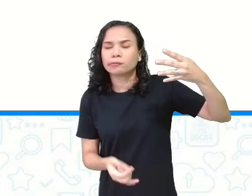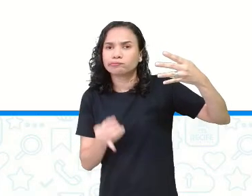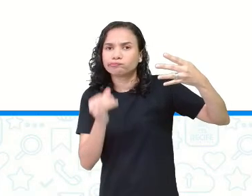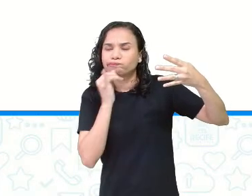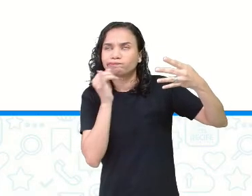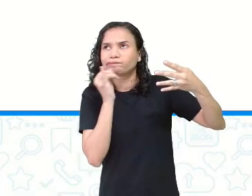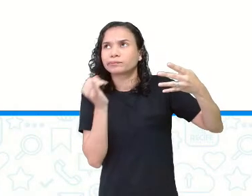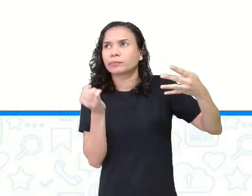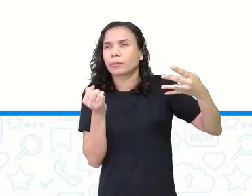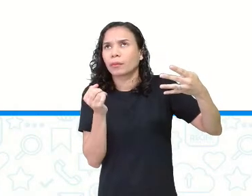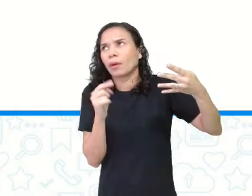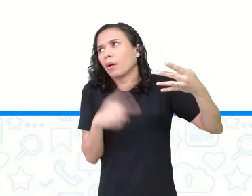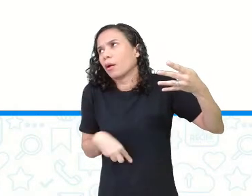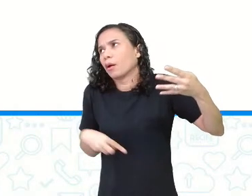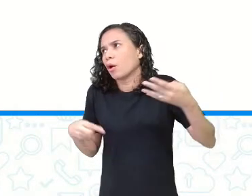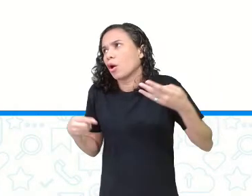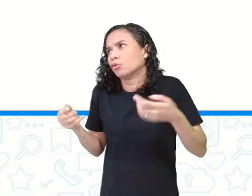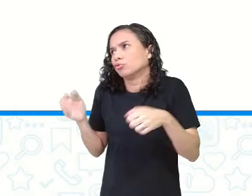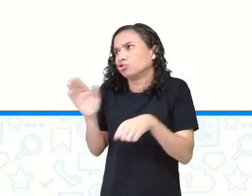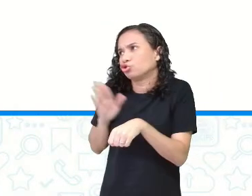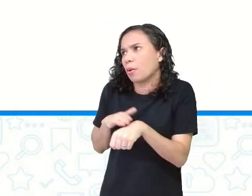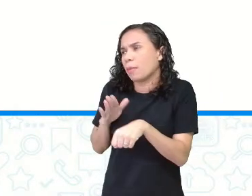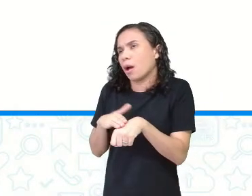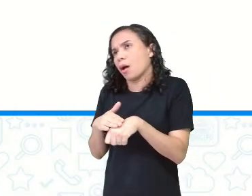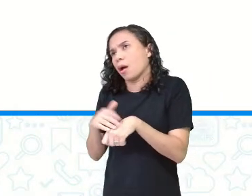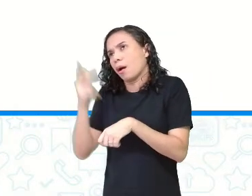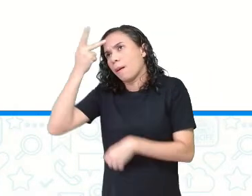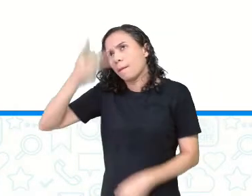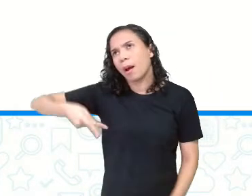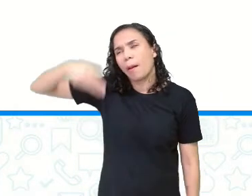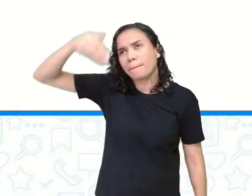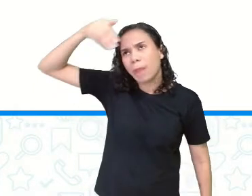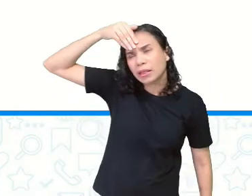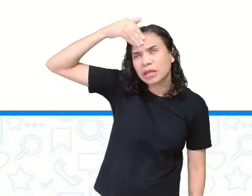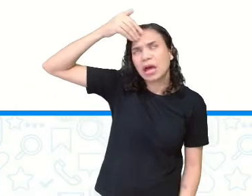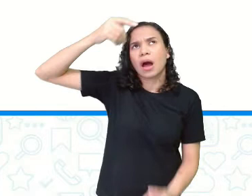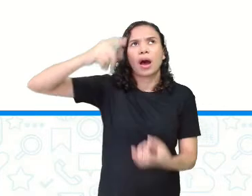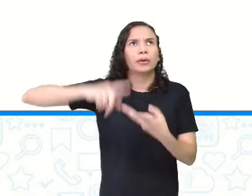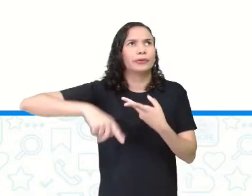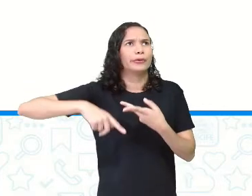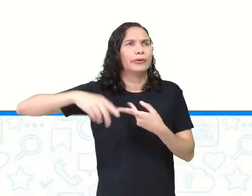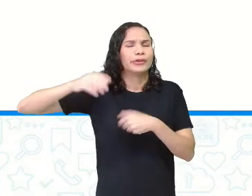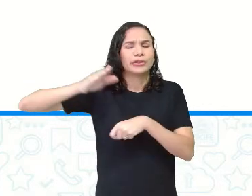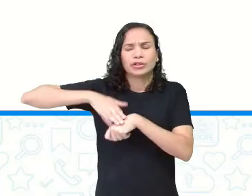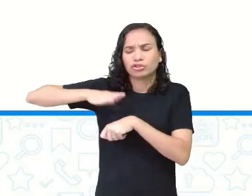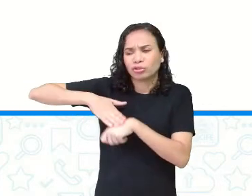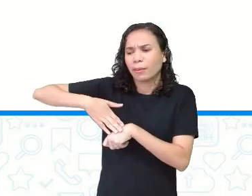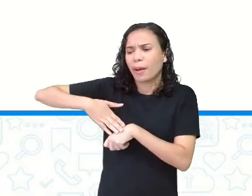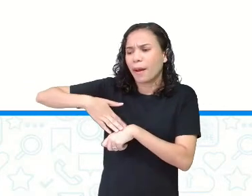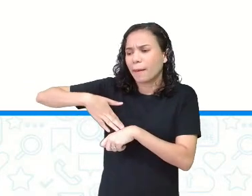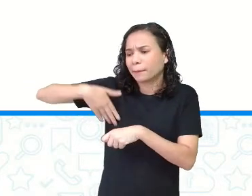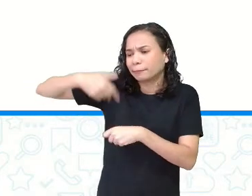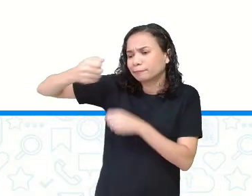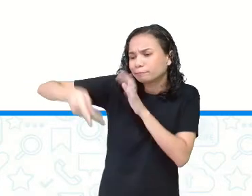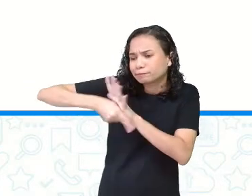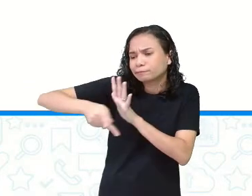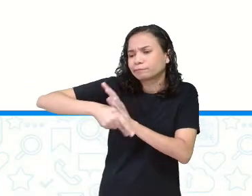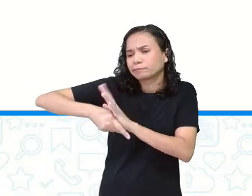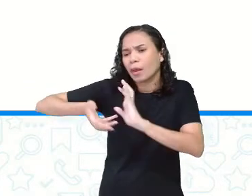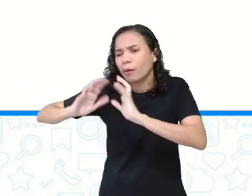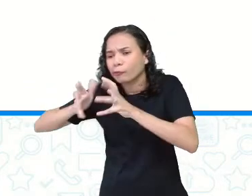alternativas tivesse assim, convidar para um batizado, convidar para um jogo de bola, convidar